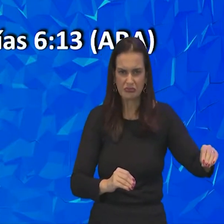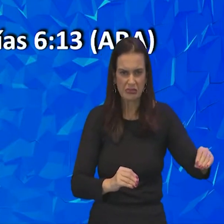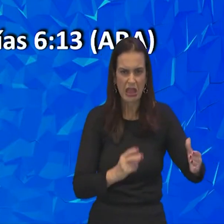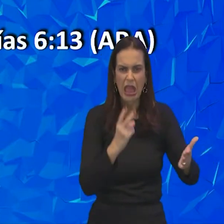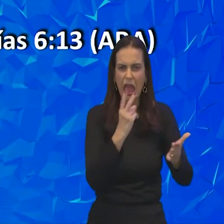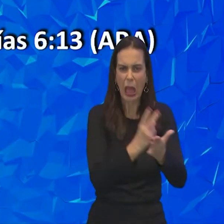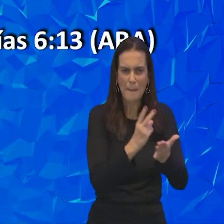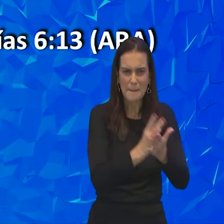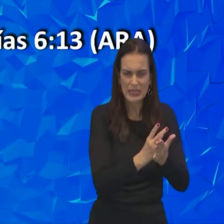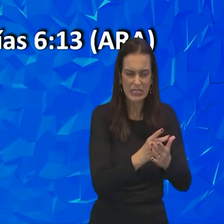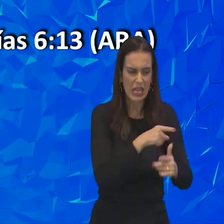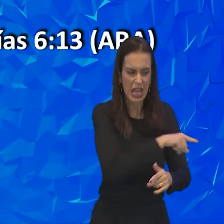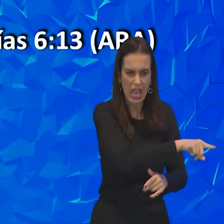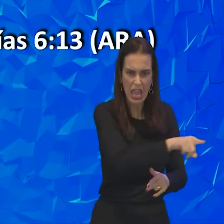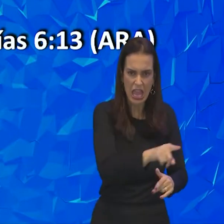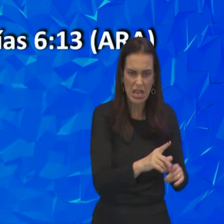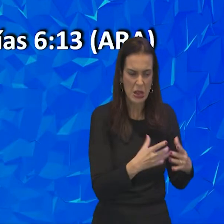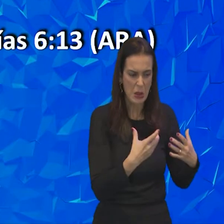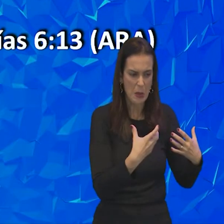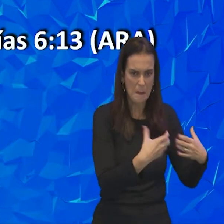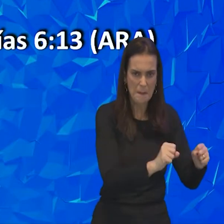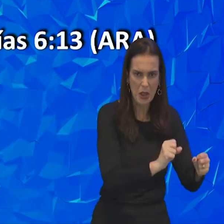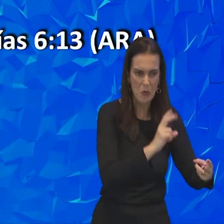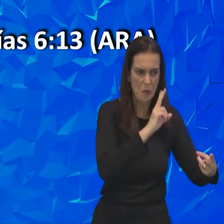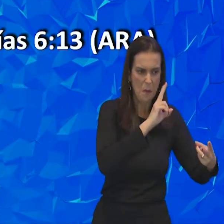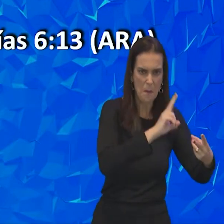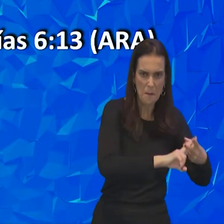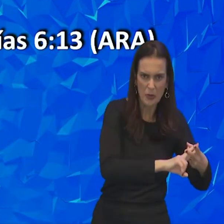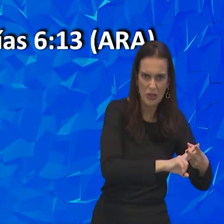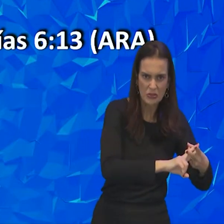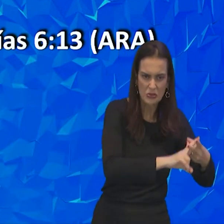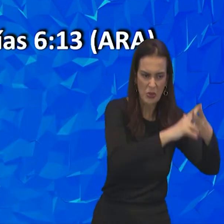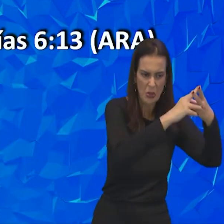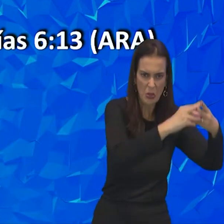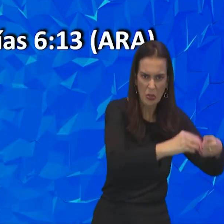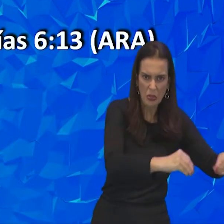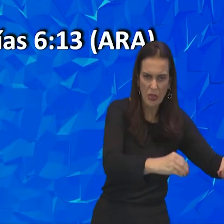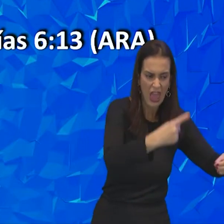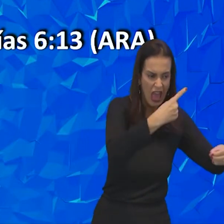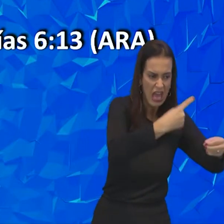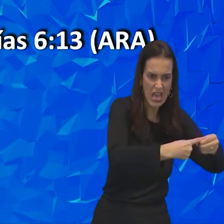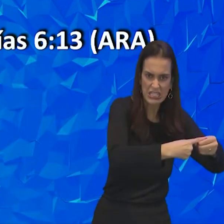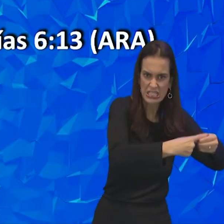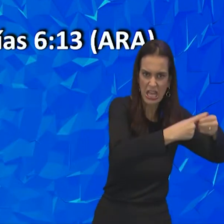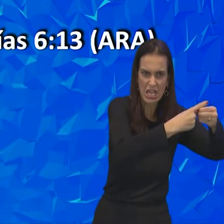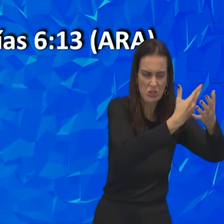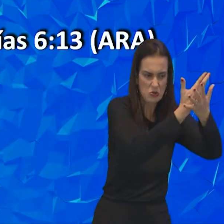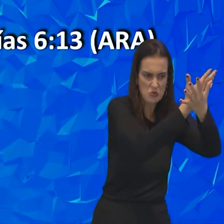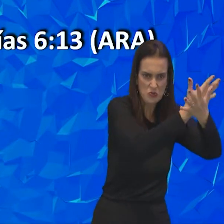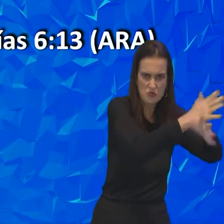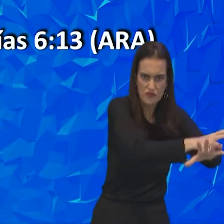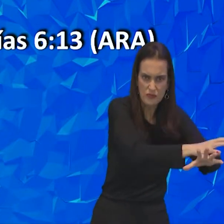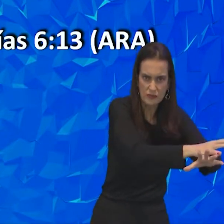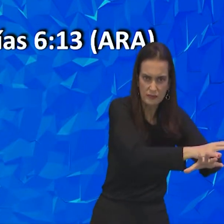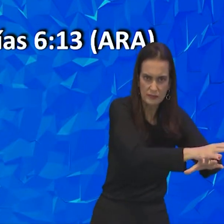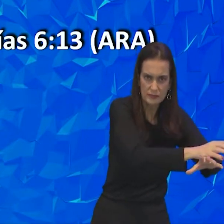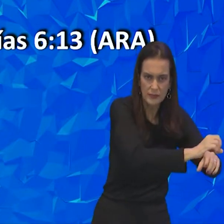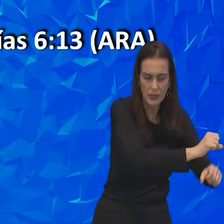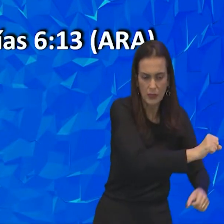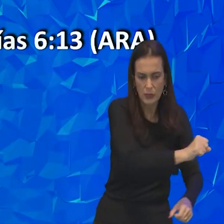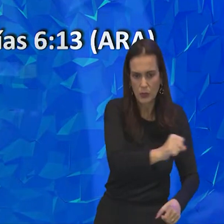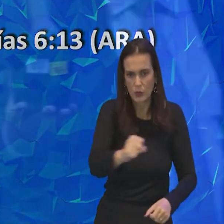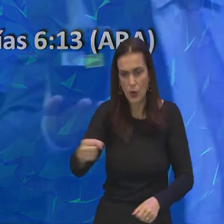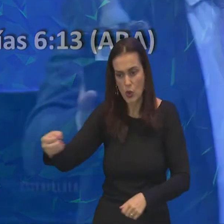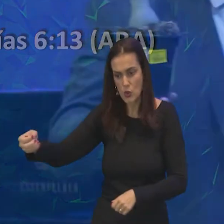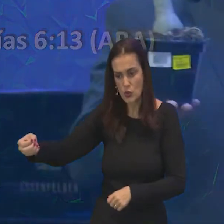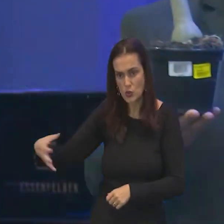povo, como um carvalho tremendo, ele tenha sido cortado, a santa semente será o seu toco. E é isso aqui, mais ou